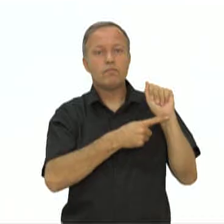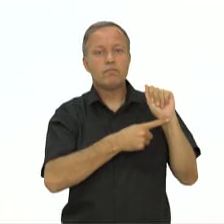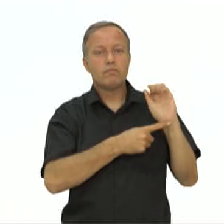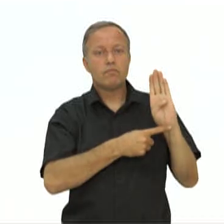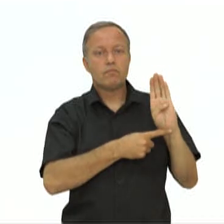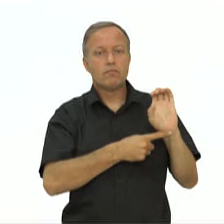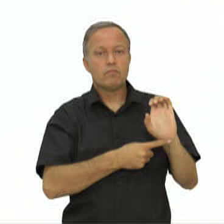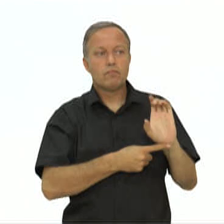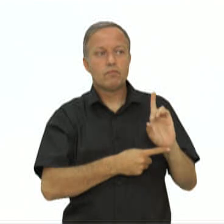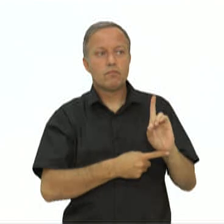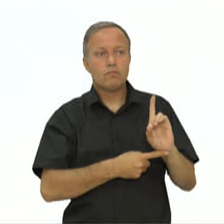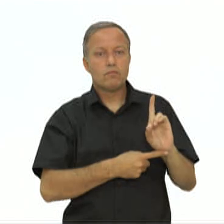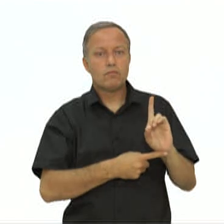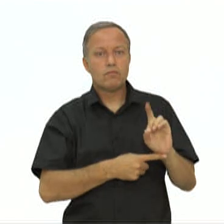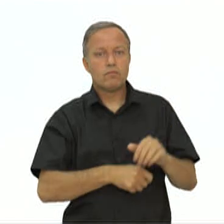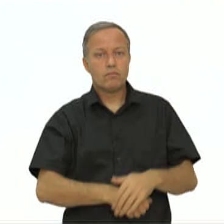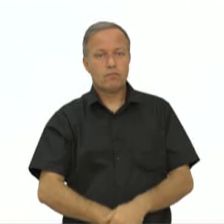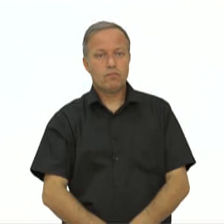já volto.